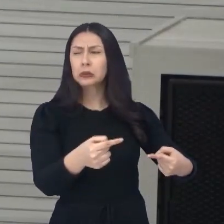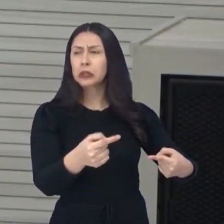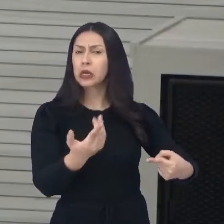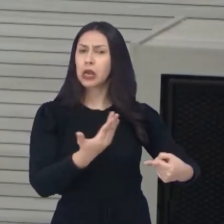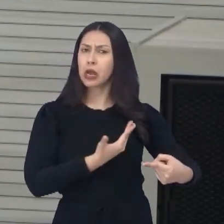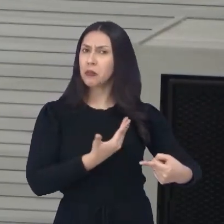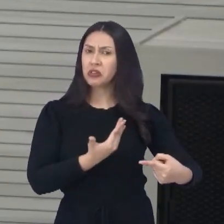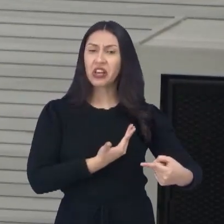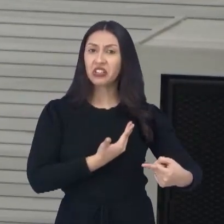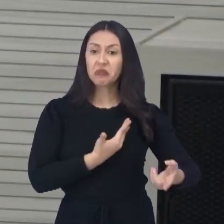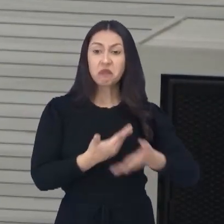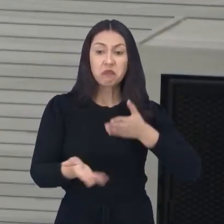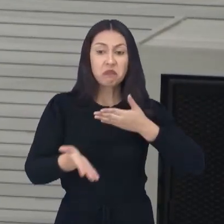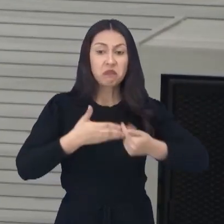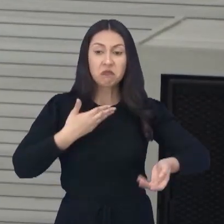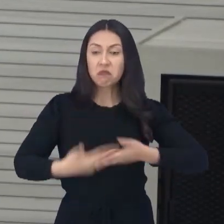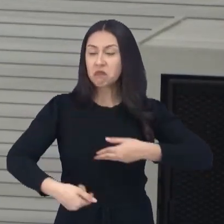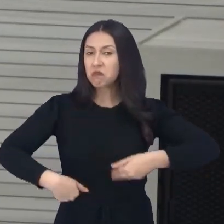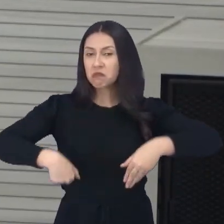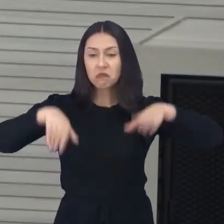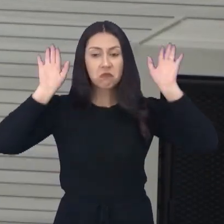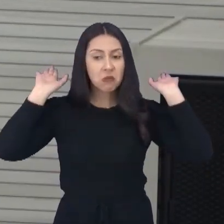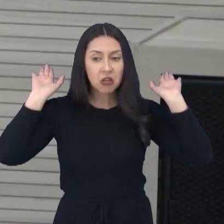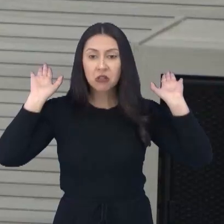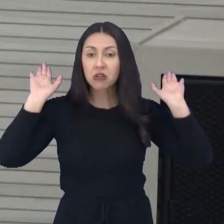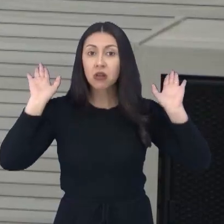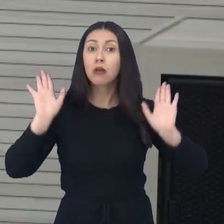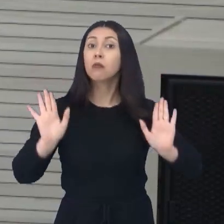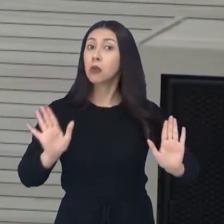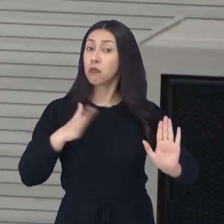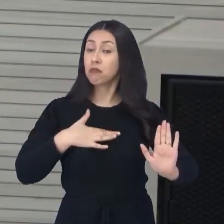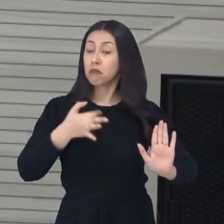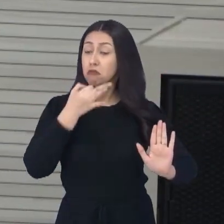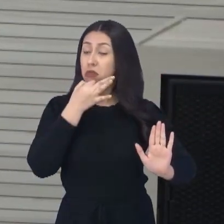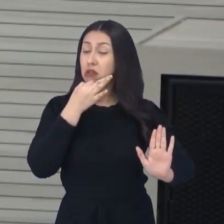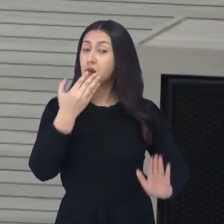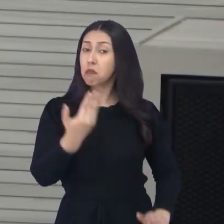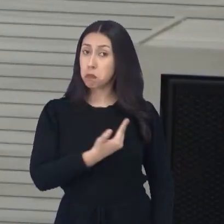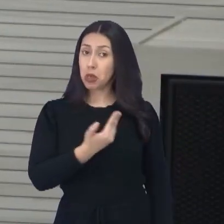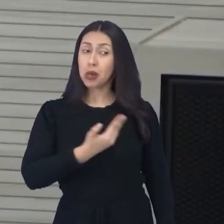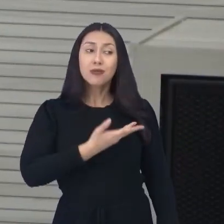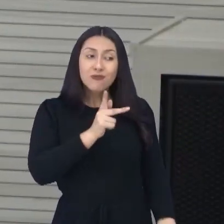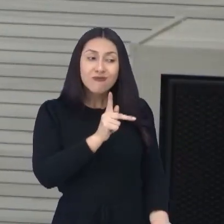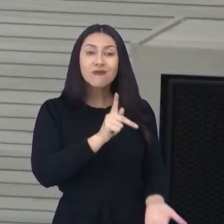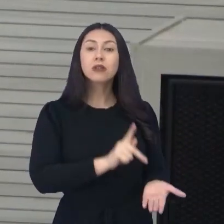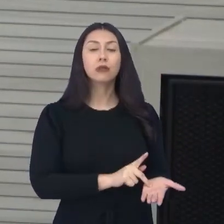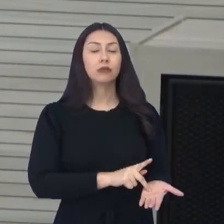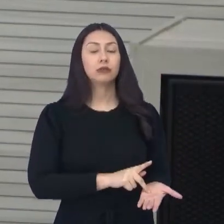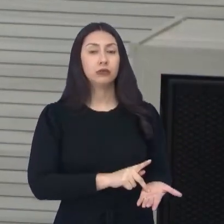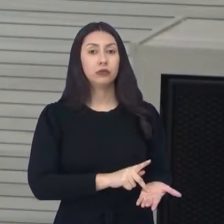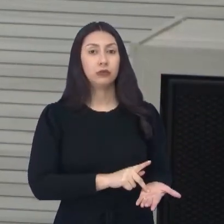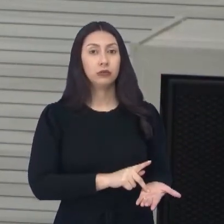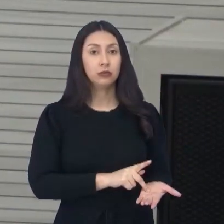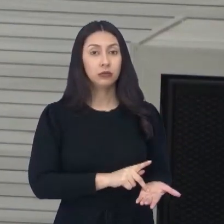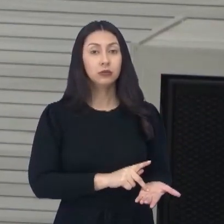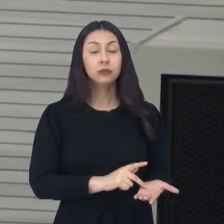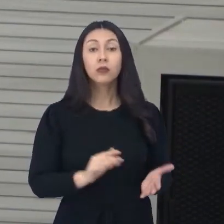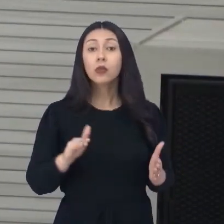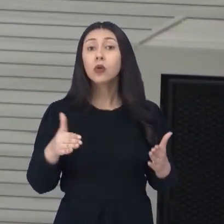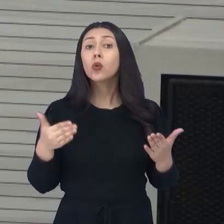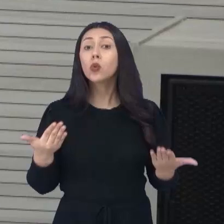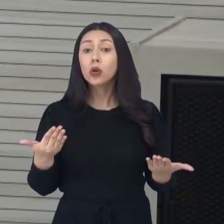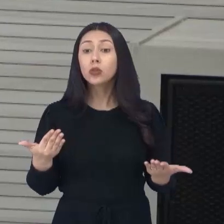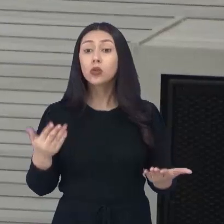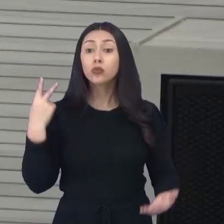igual papel higiênico. E amizade, para mim, é amizade, palavra é palavra. Quando o